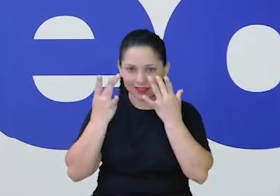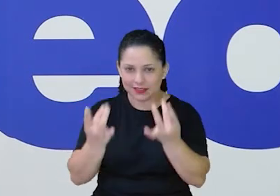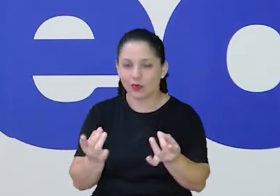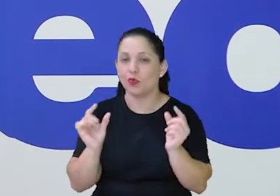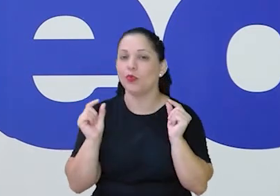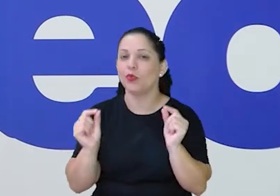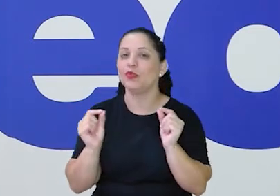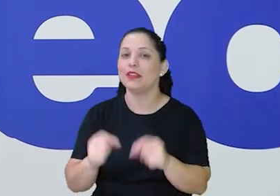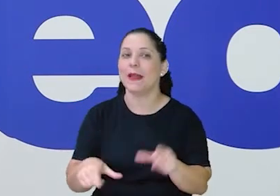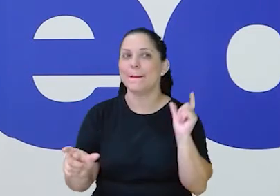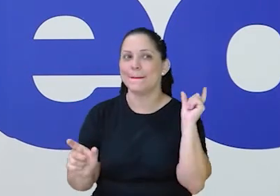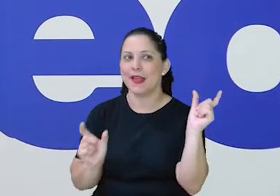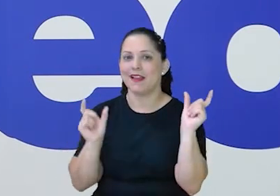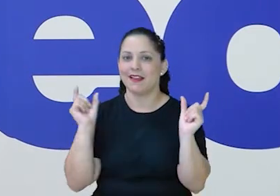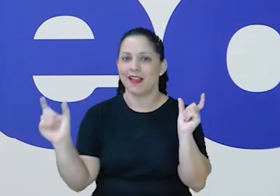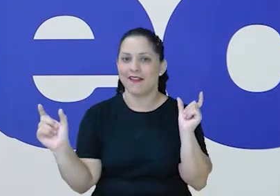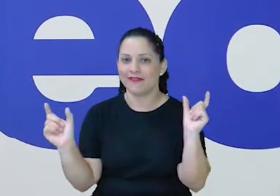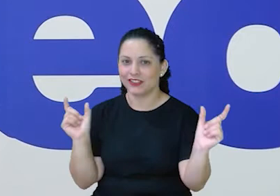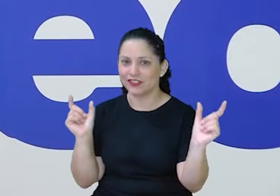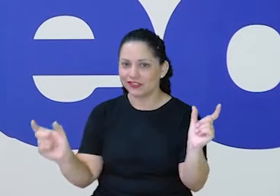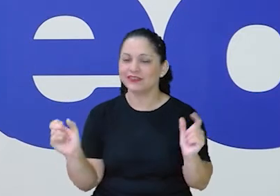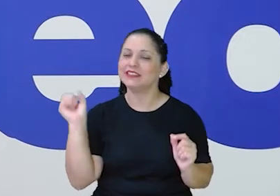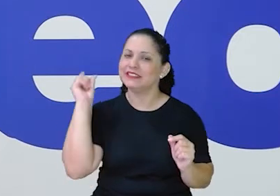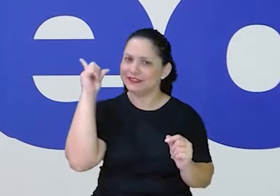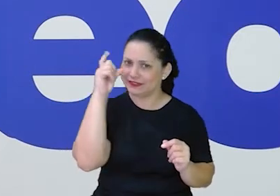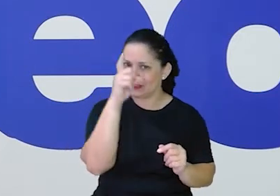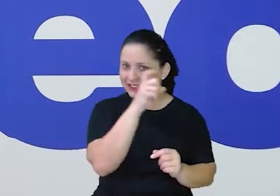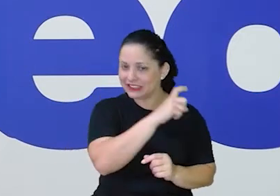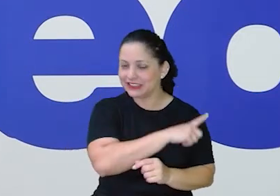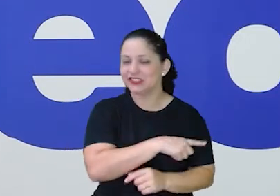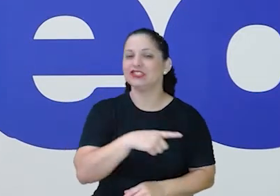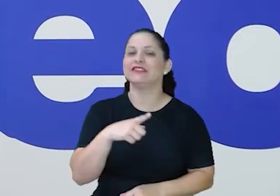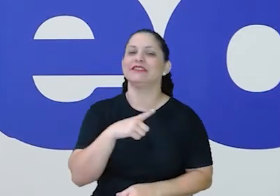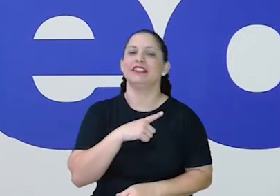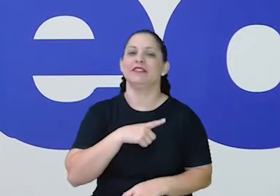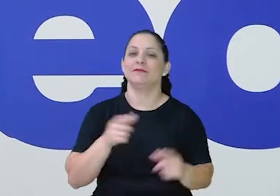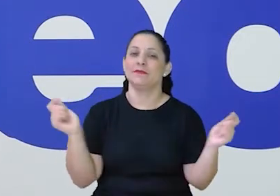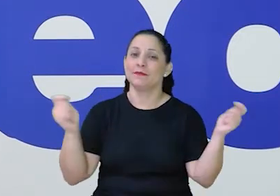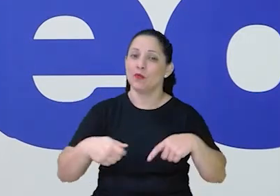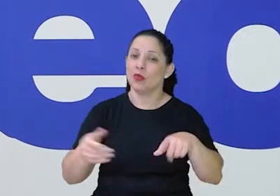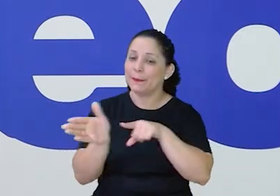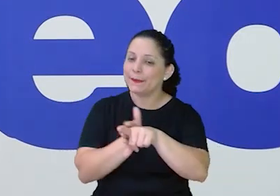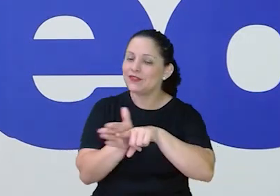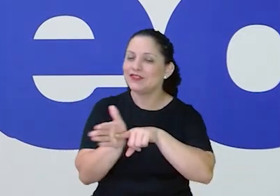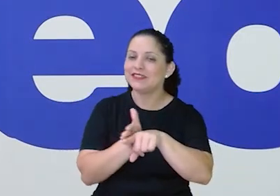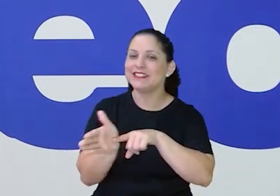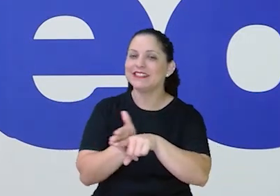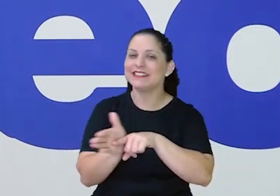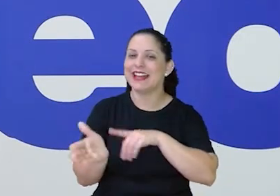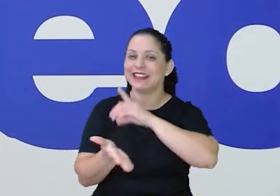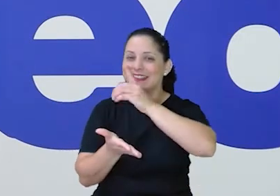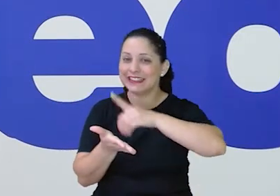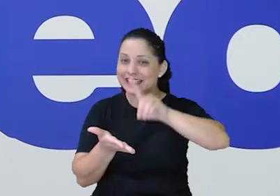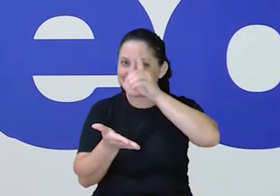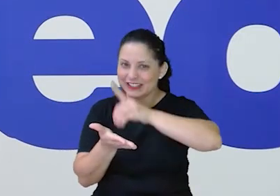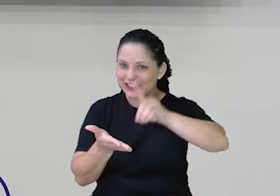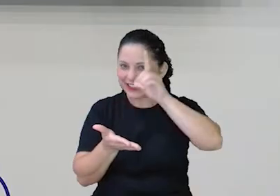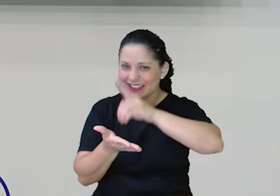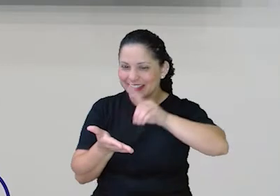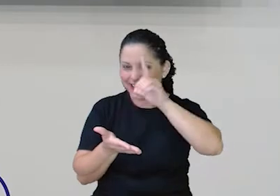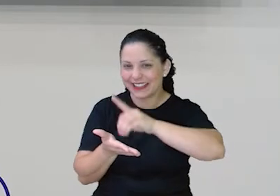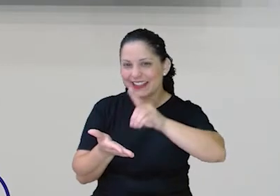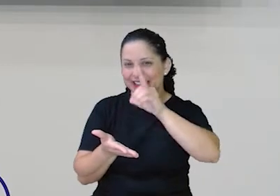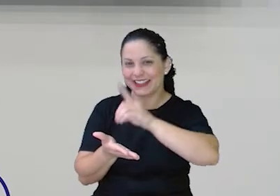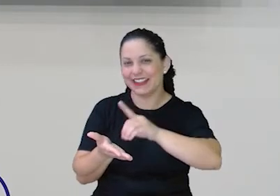palavras difíceis que hoje a professora Sinara falou na aula dela, podem ser pesquisadas onde? No dicionário